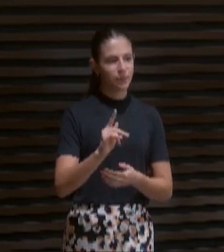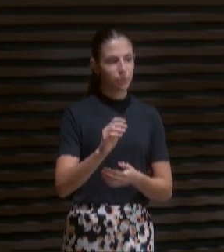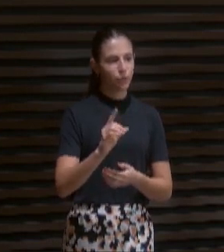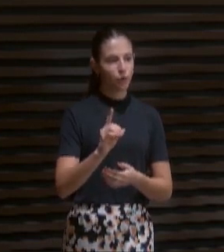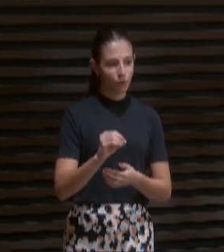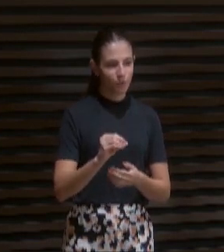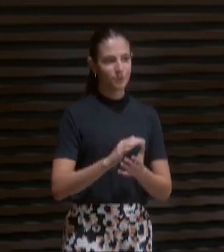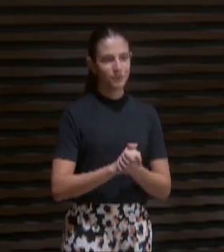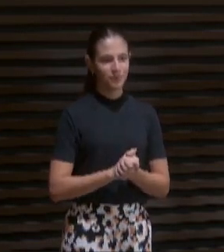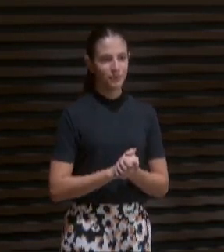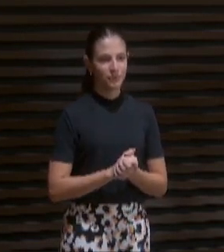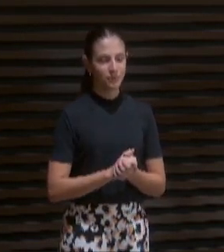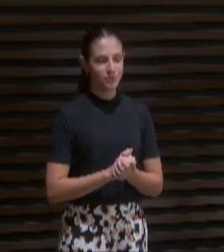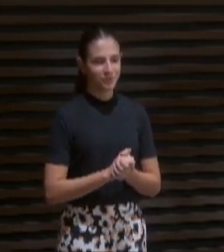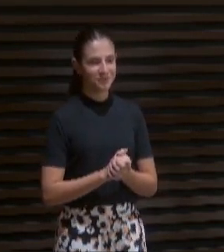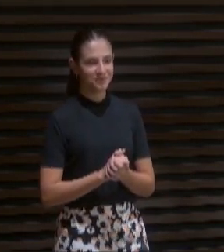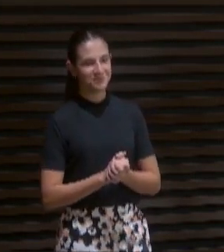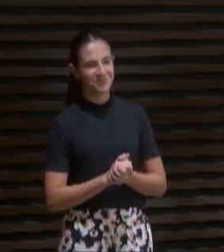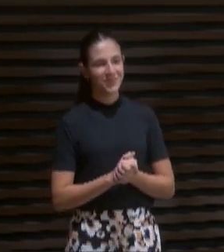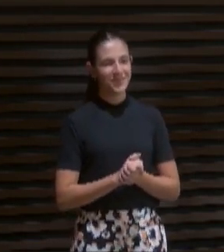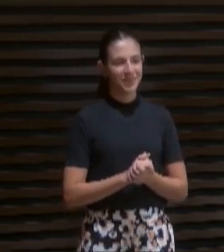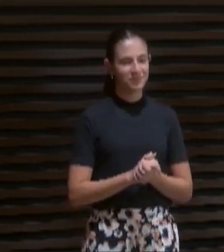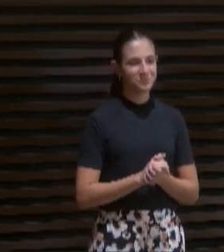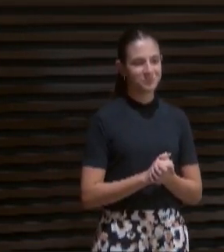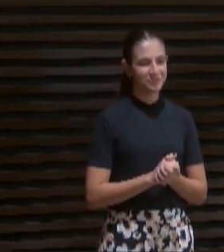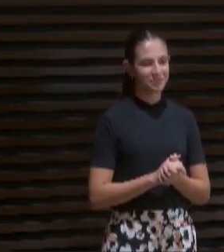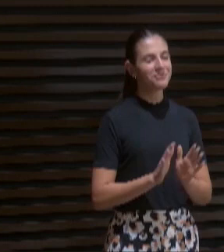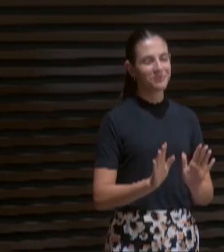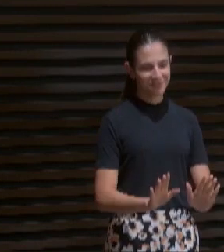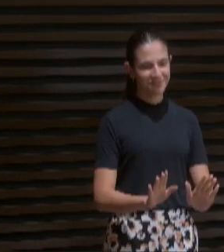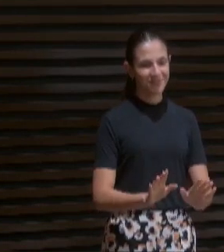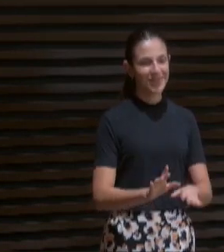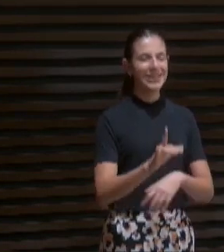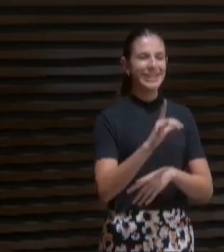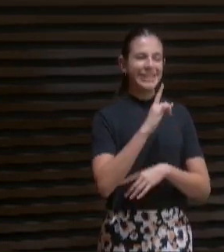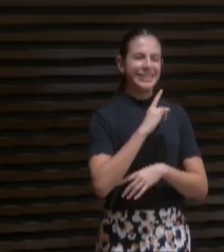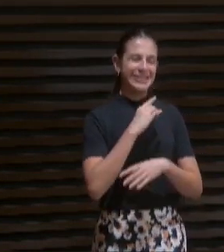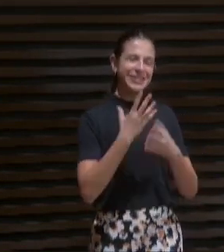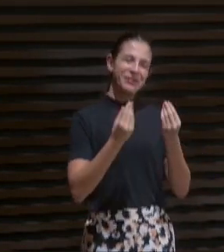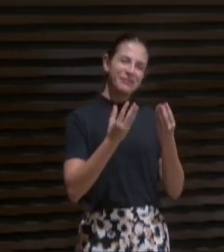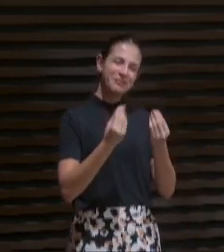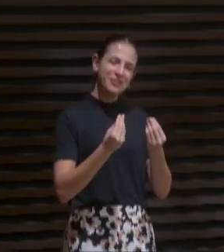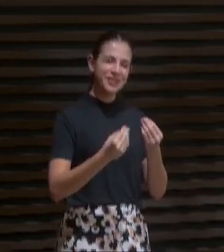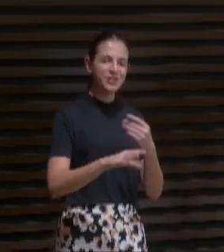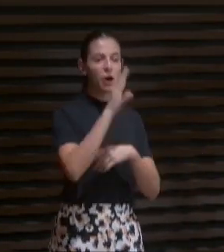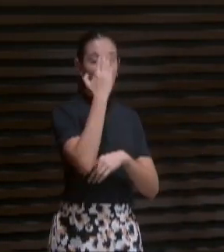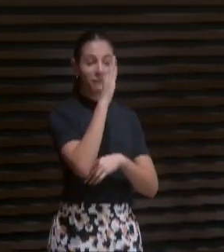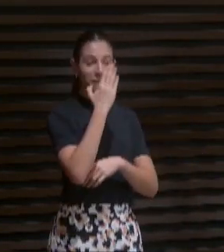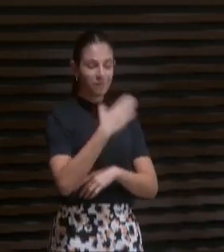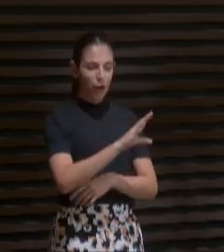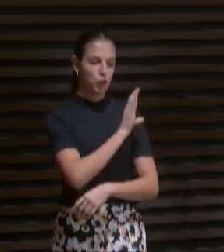Porque virão muitos falsos, alguns dizem que essa melhor tradução não é falsos